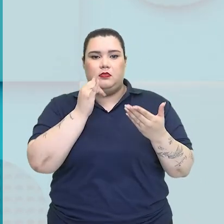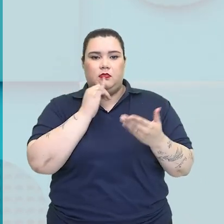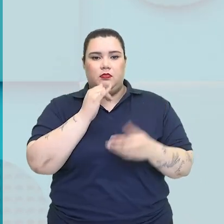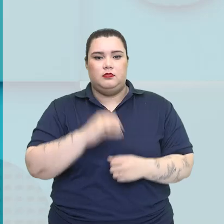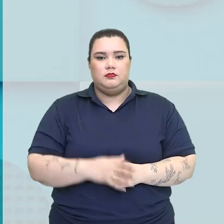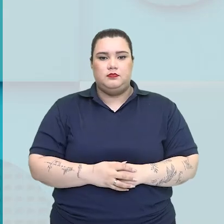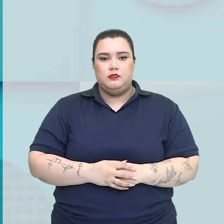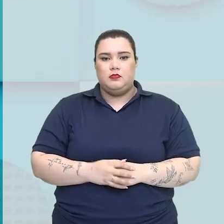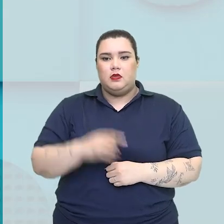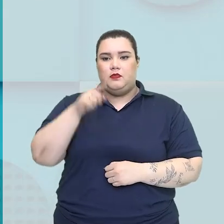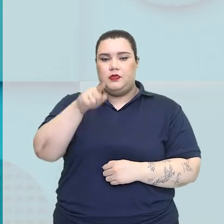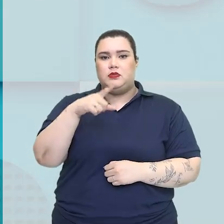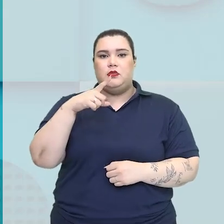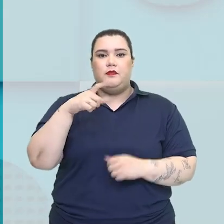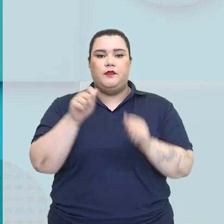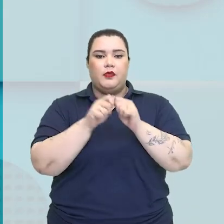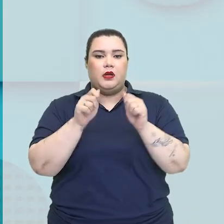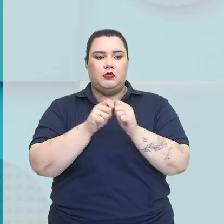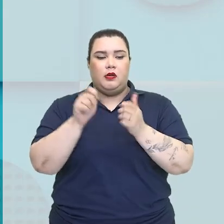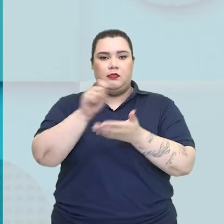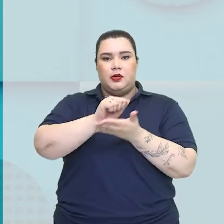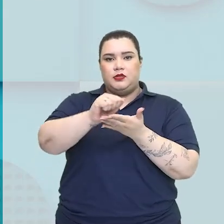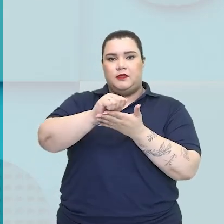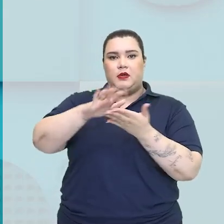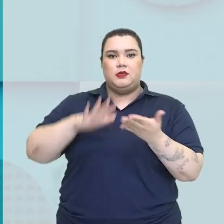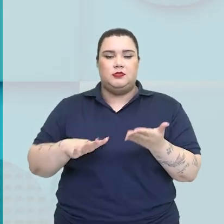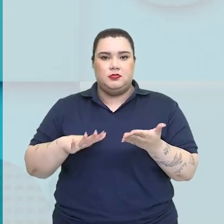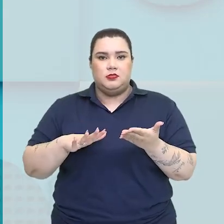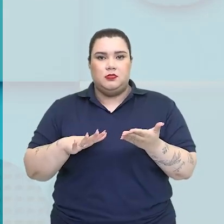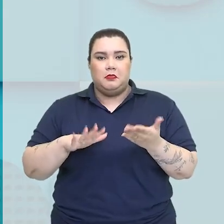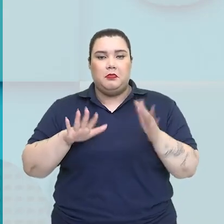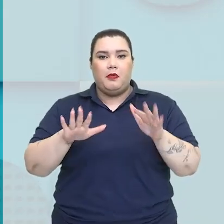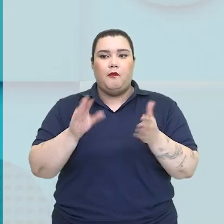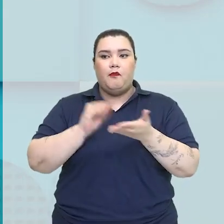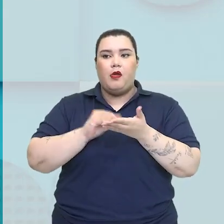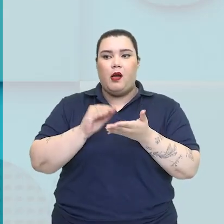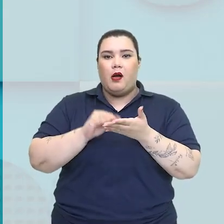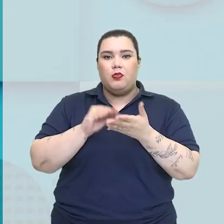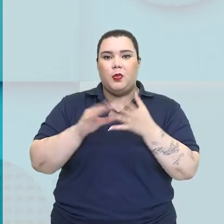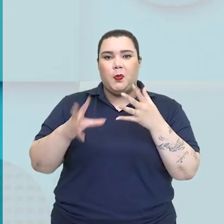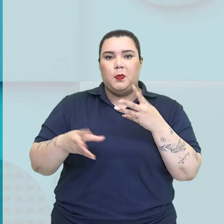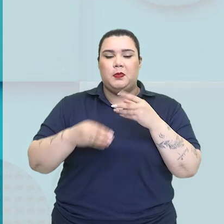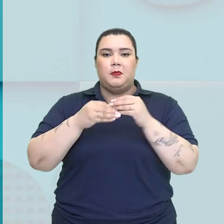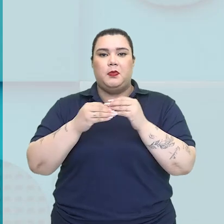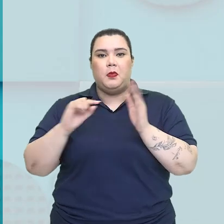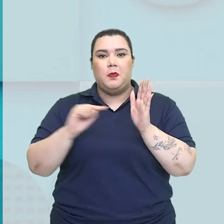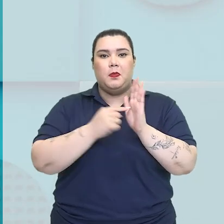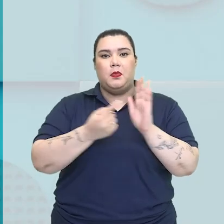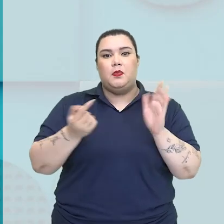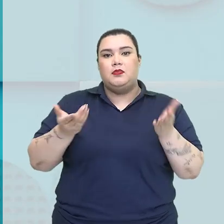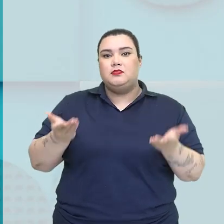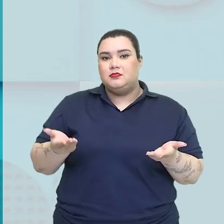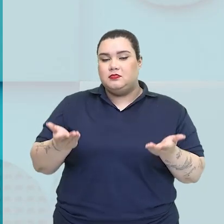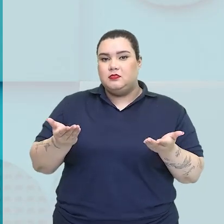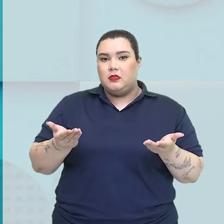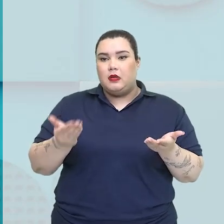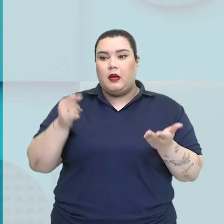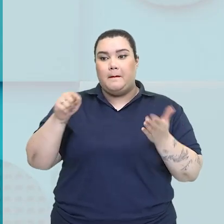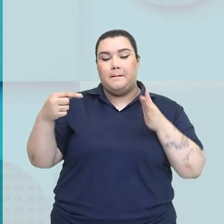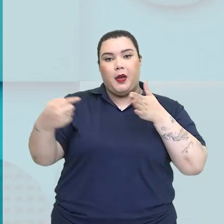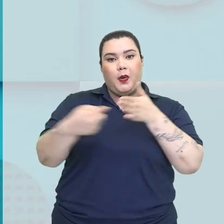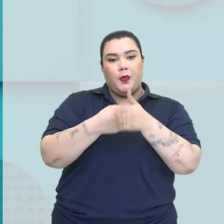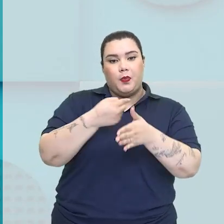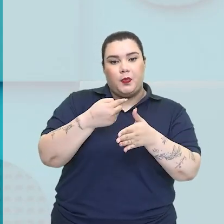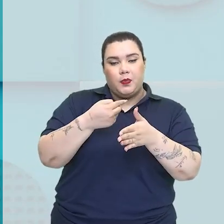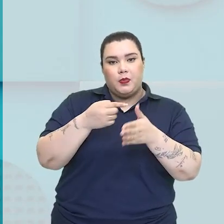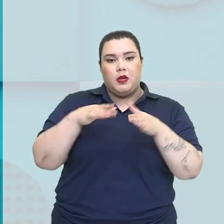lição? O ponto de interrogação é que vai dizer, né? Olha, está me fazendo uma pergunta. Eu